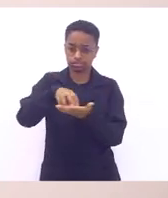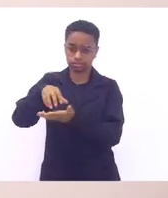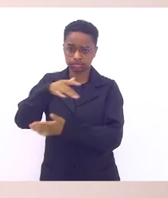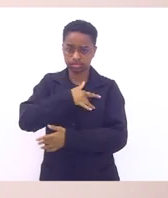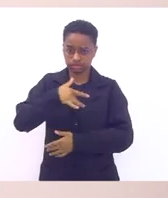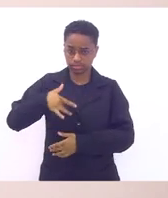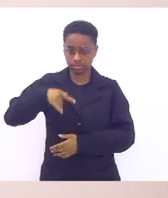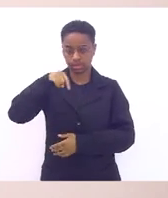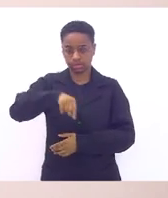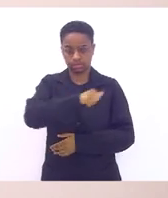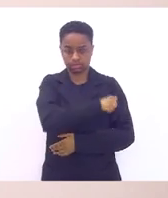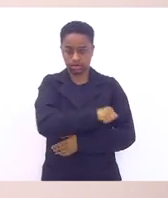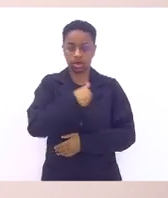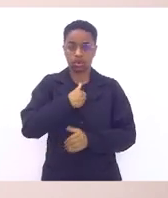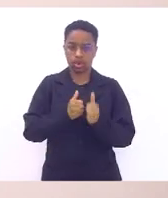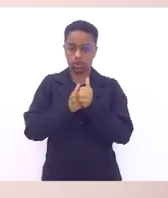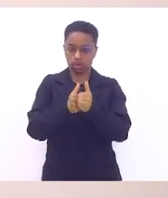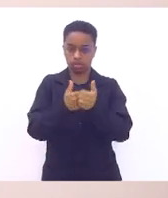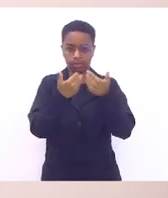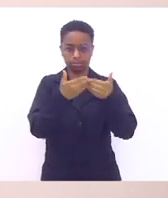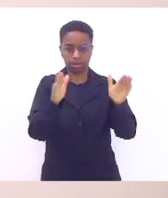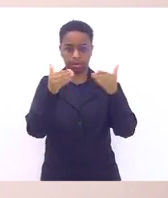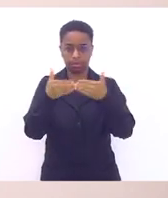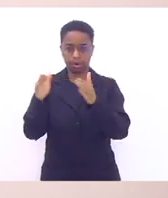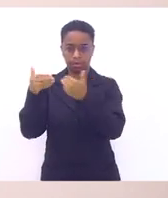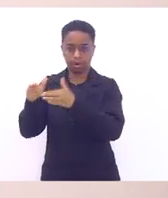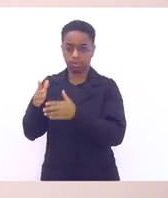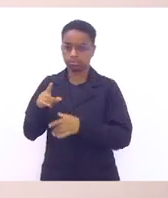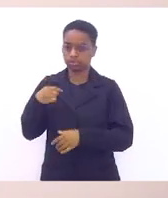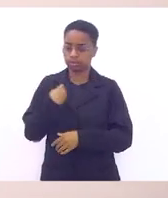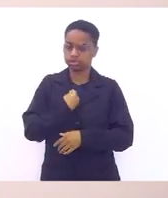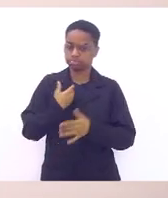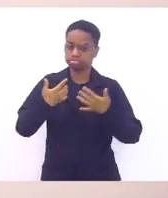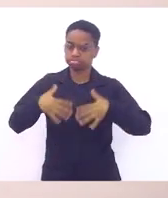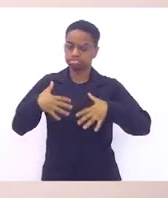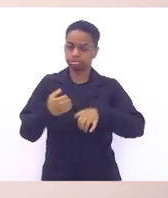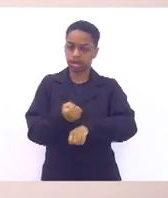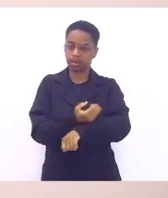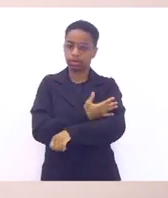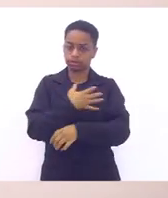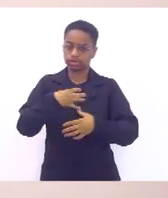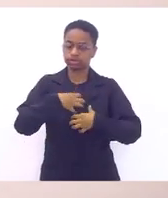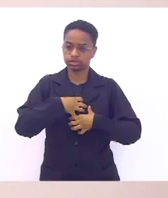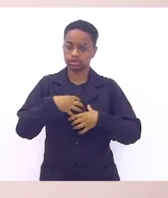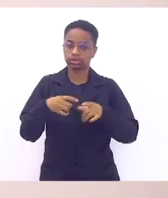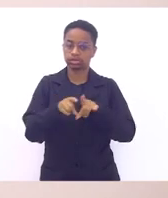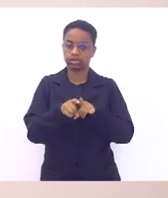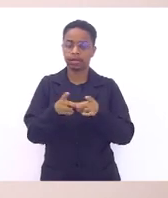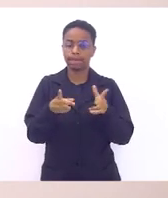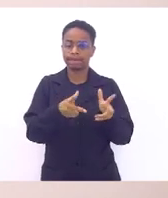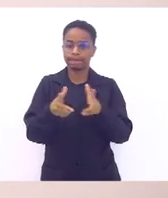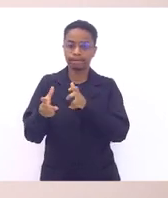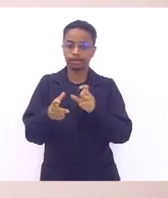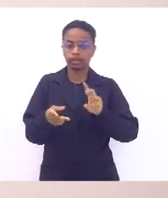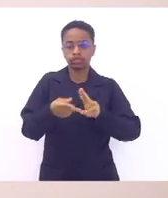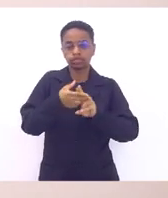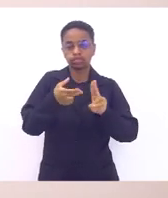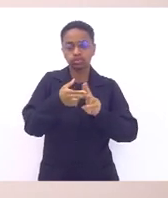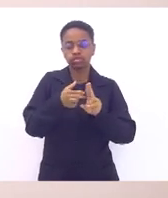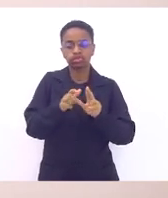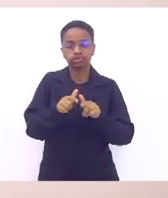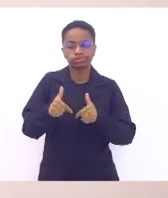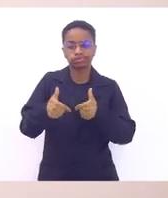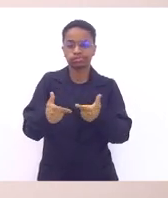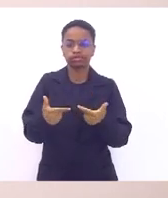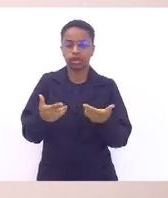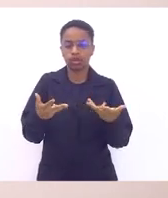do Rio. Eu tenho acompanhado as inaugurações. É coisa de encher os olhos a gente ver uma unidade do SUS com a qualidade do serviço privado que